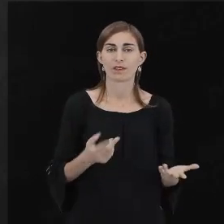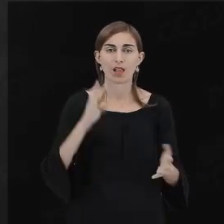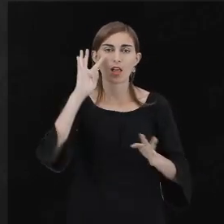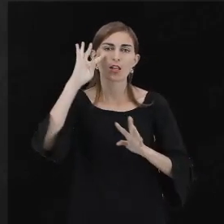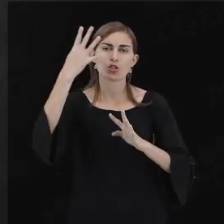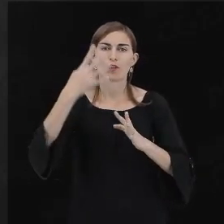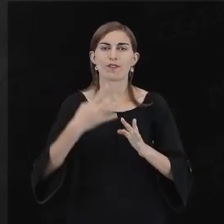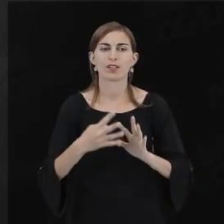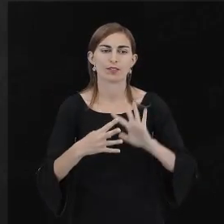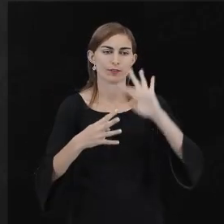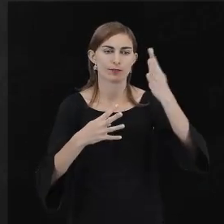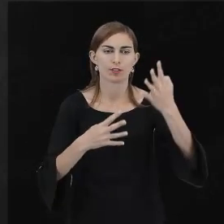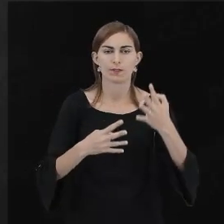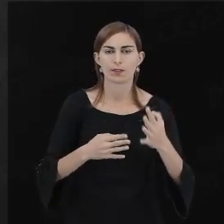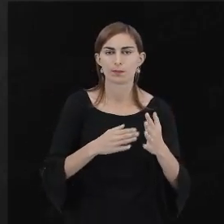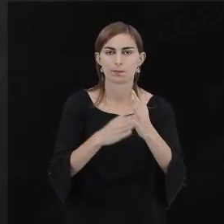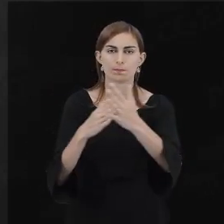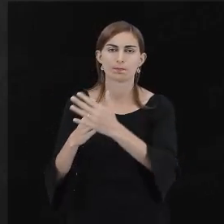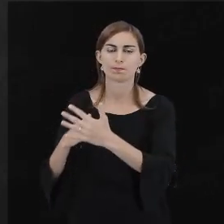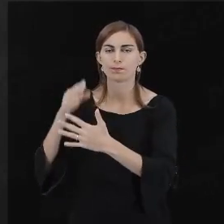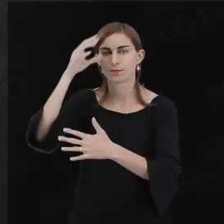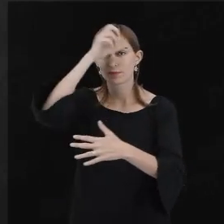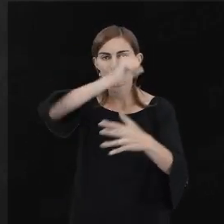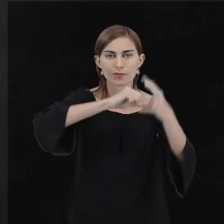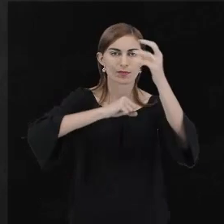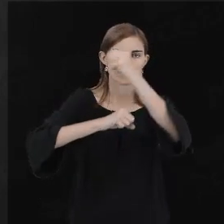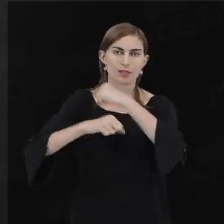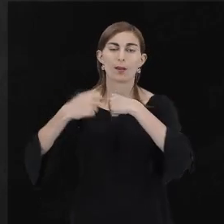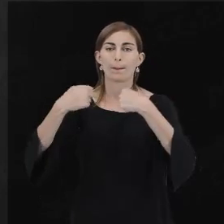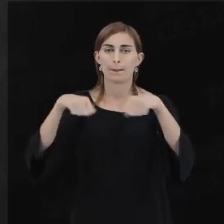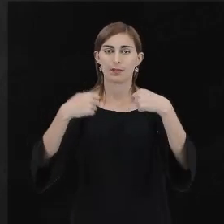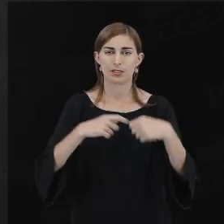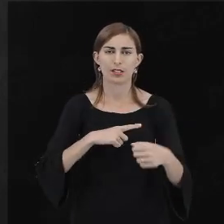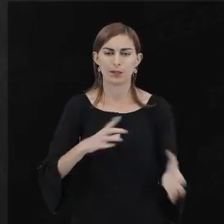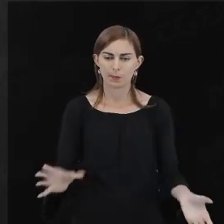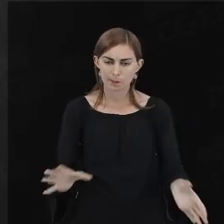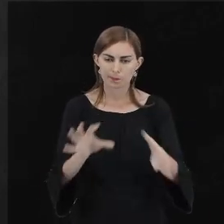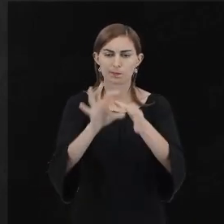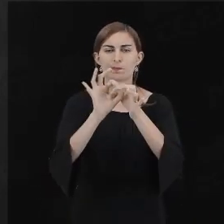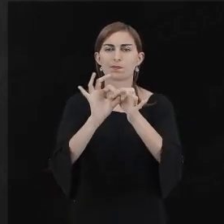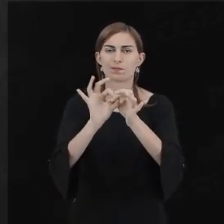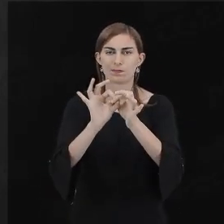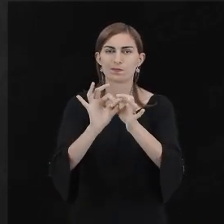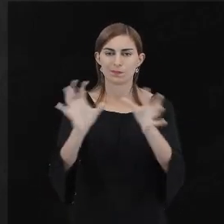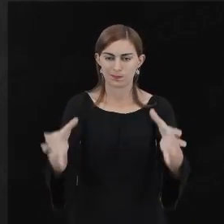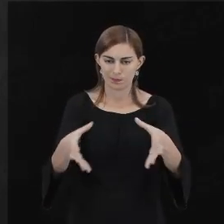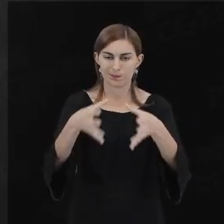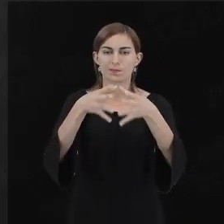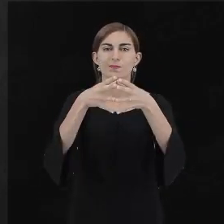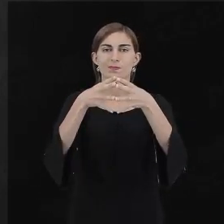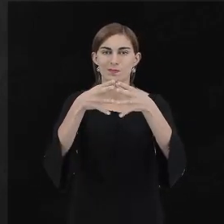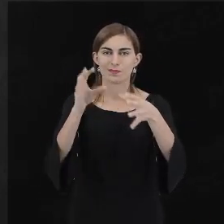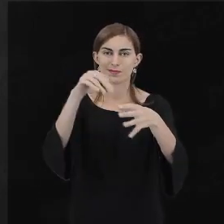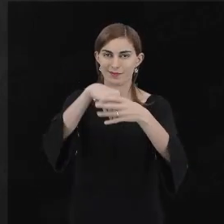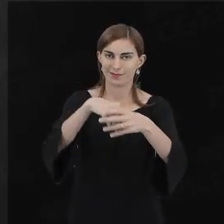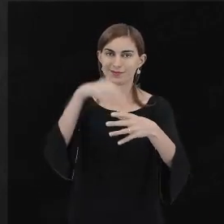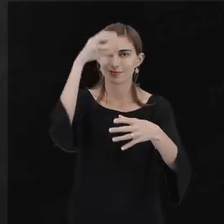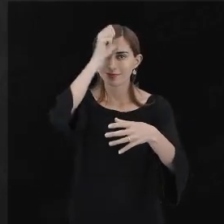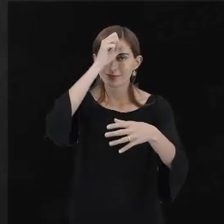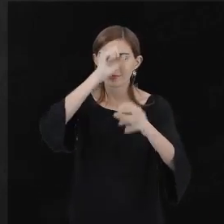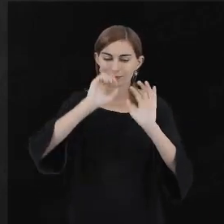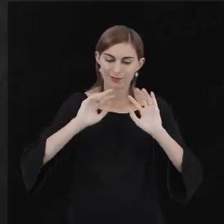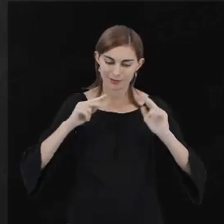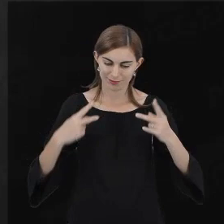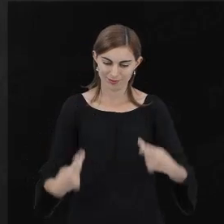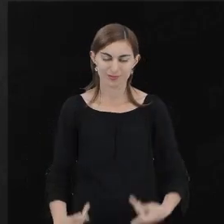ou num obstáculo impedindo a aprendizagem. A gente precisa pensar nesse conjunto de elementos que estão presentes na aprendizagem humana